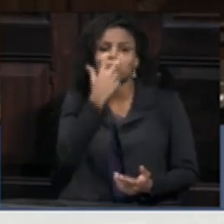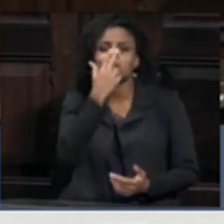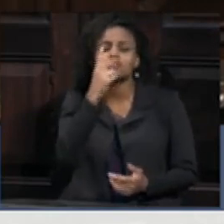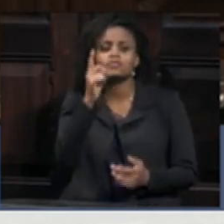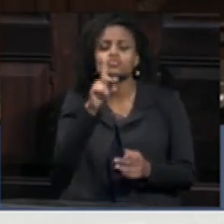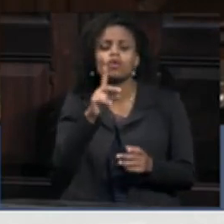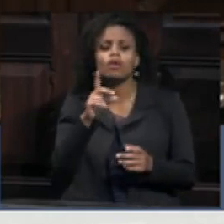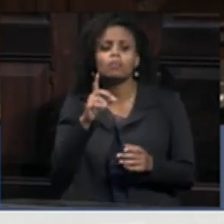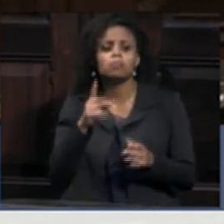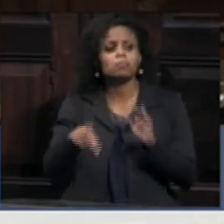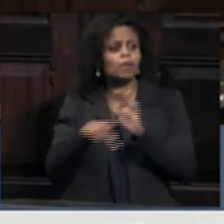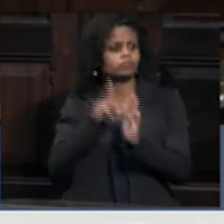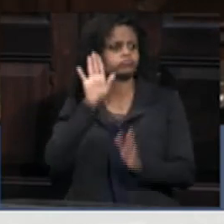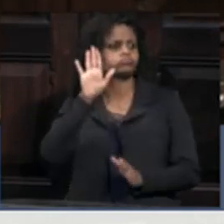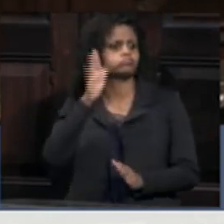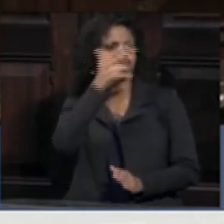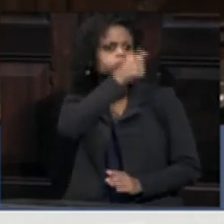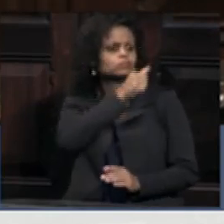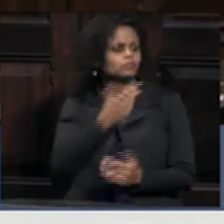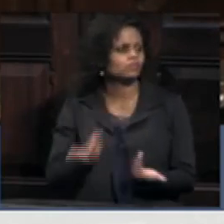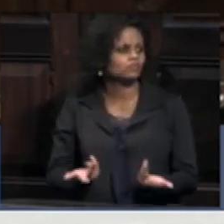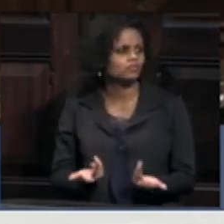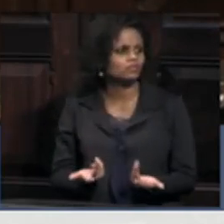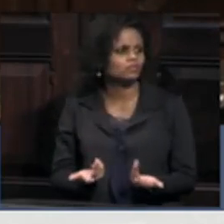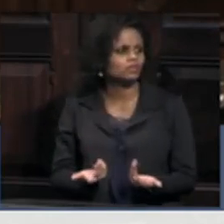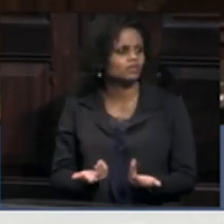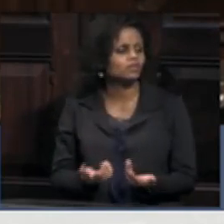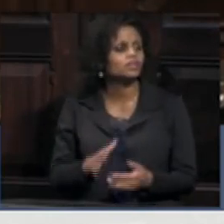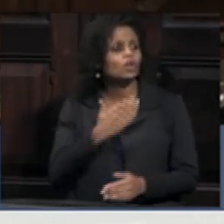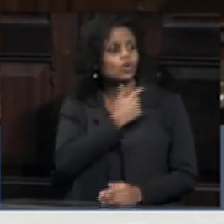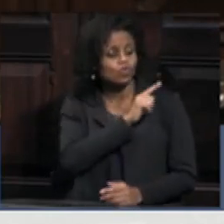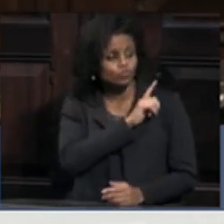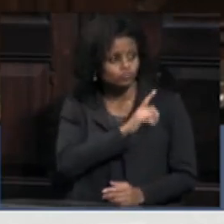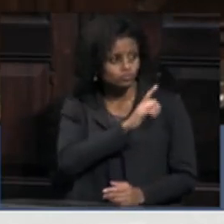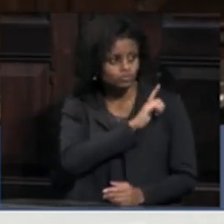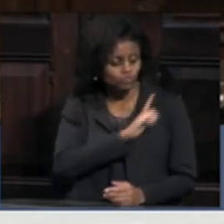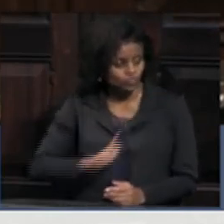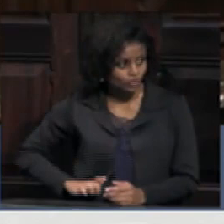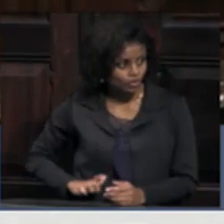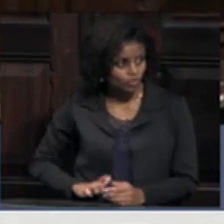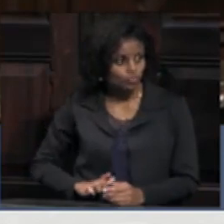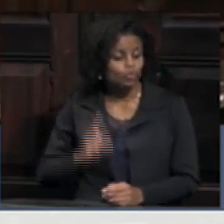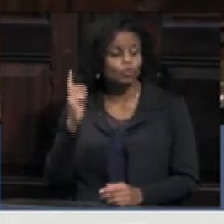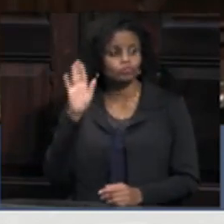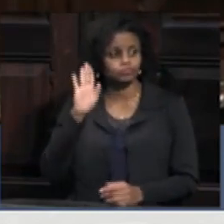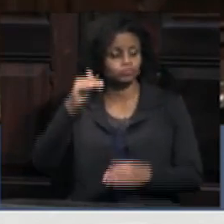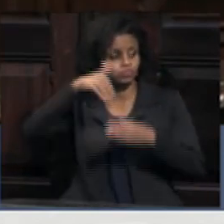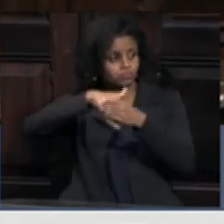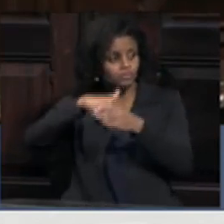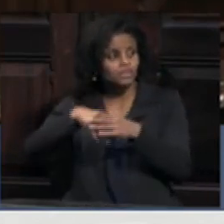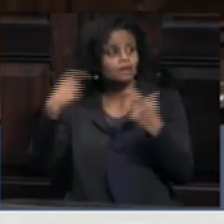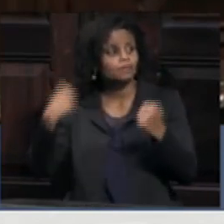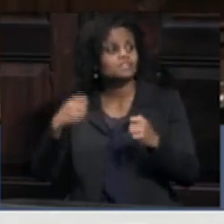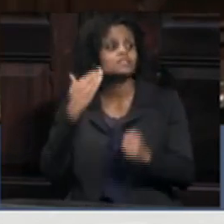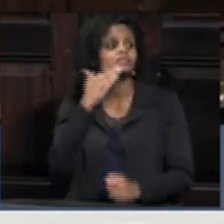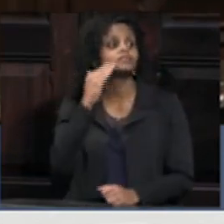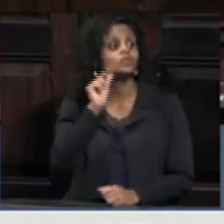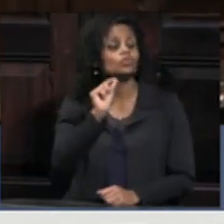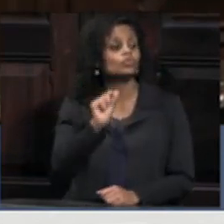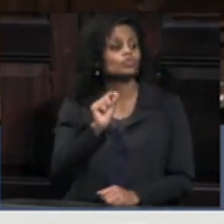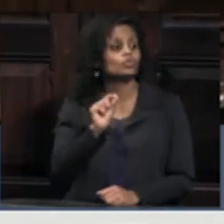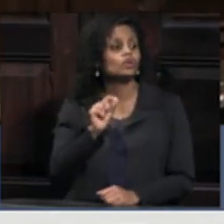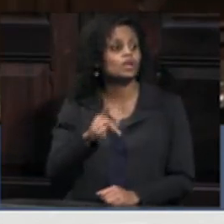Essa seria a leitura predominante. E o governo eleito precisa compreender: o parlamento não pode se